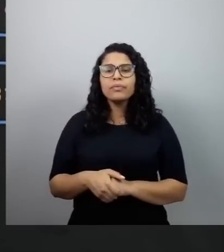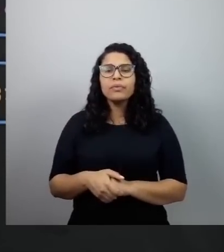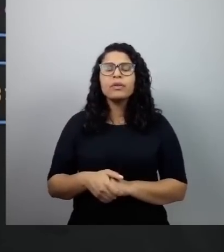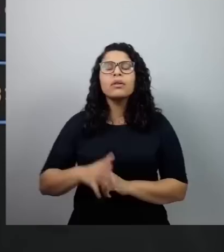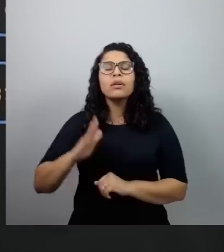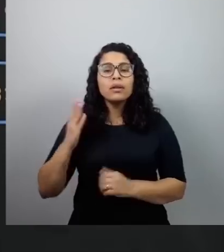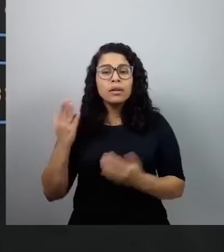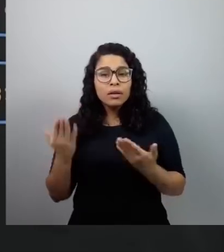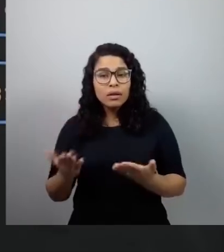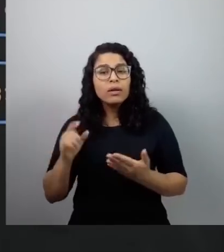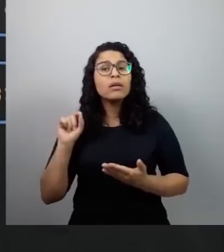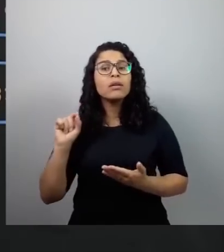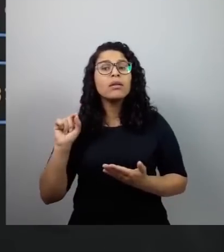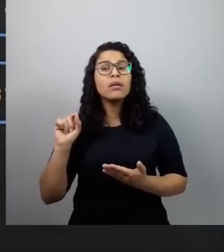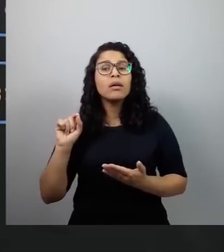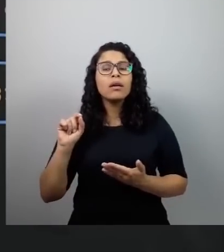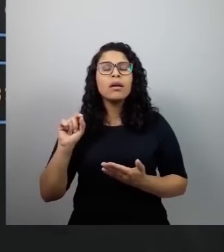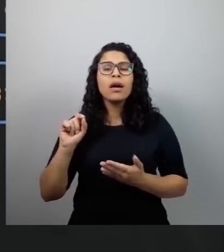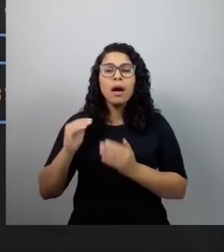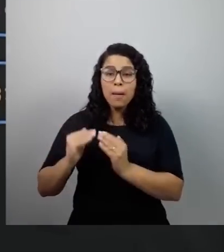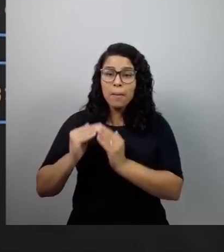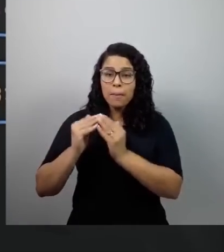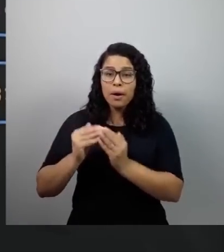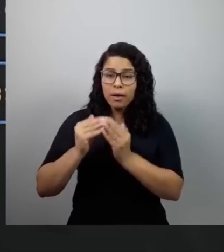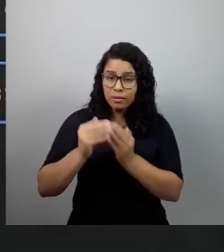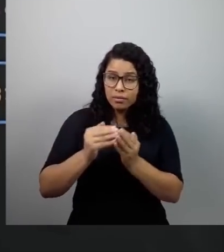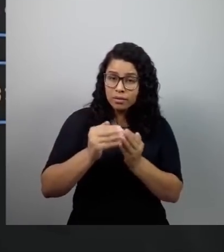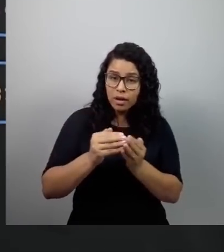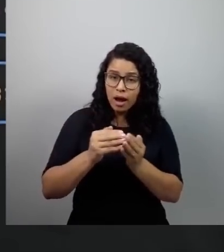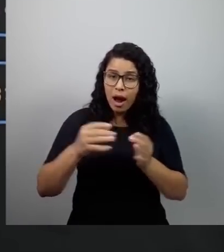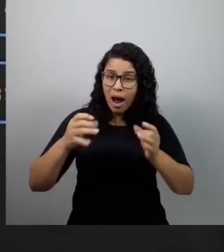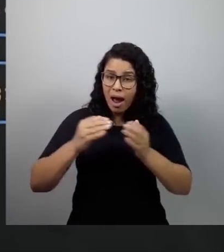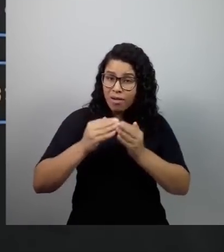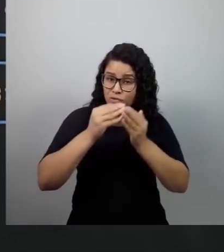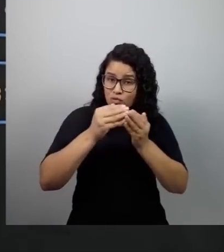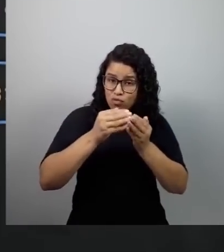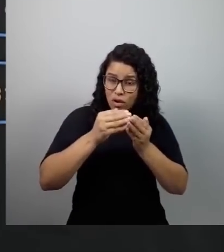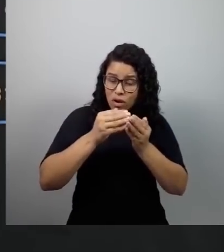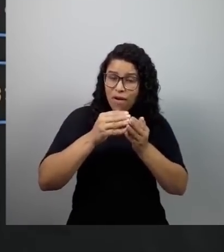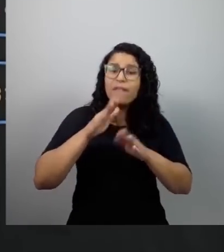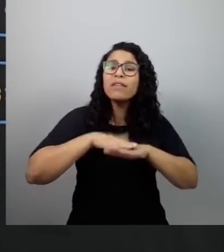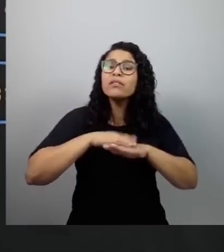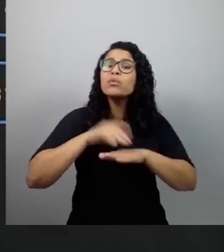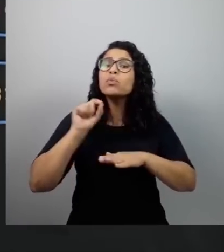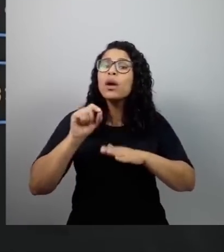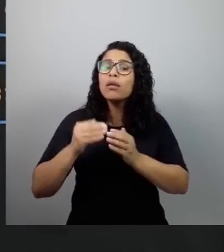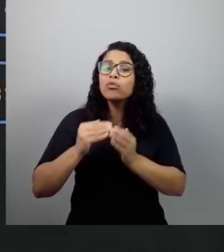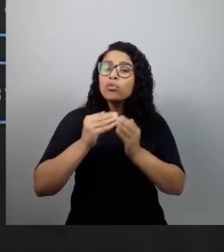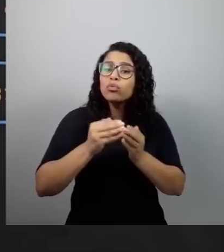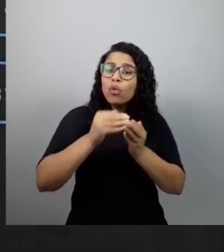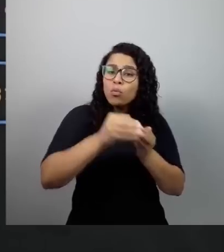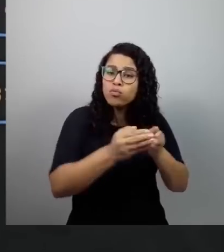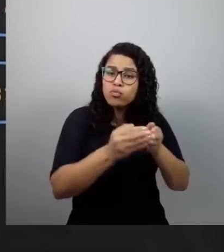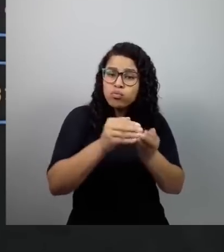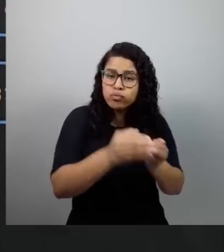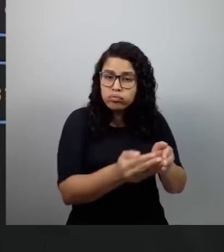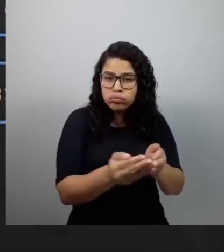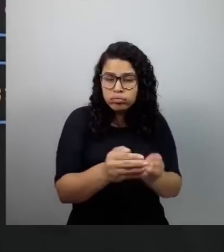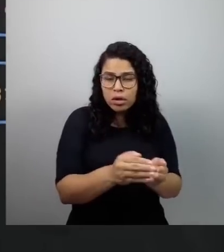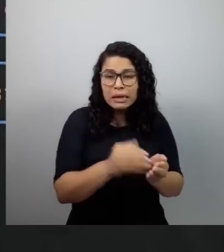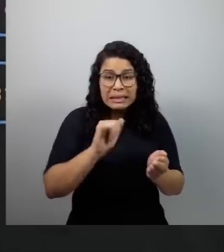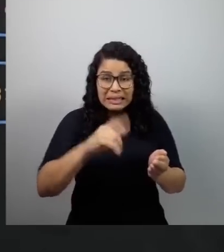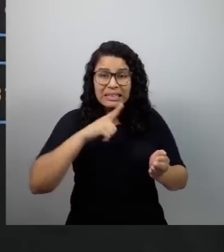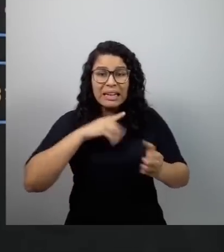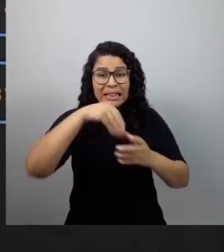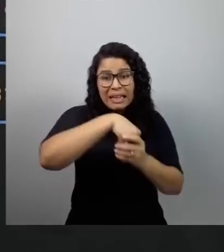que autorizava a marinha inglesa a afundar os navios que estivessem